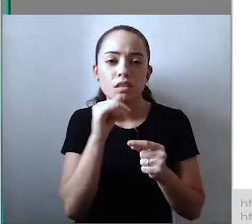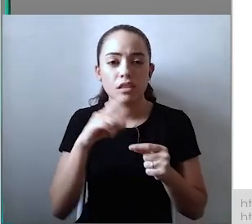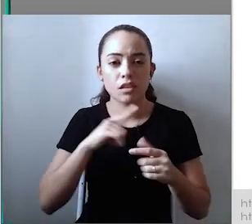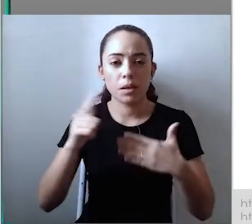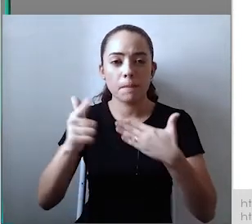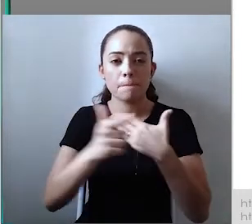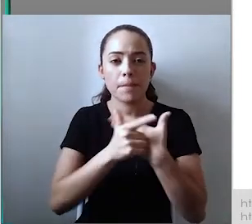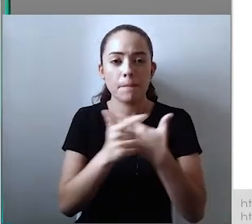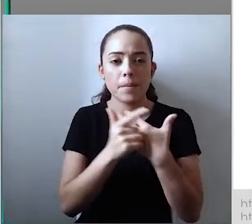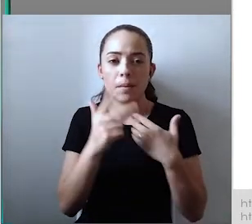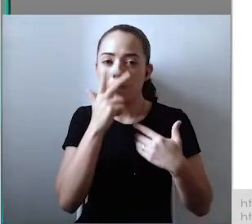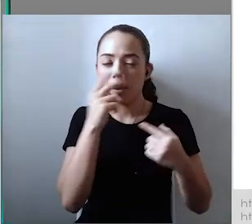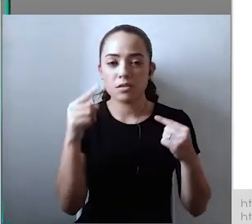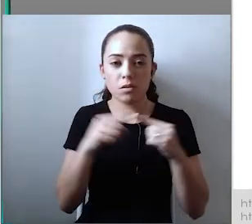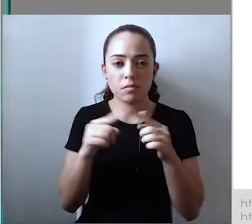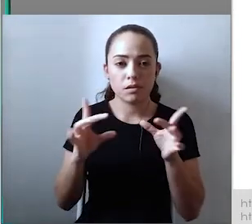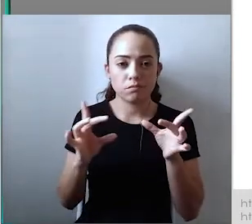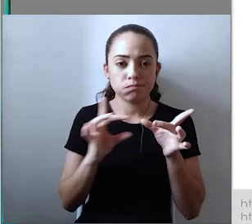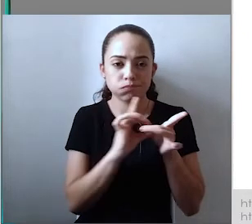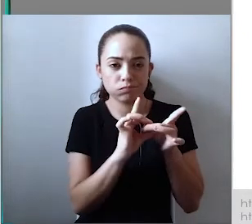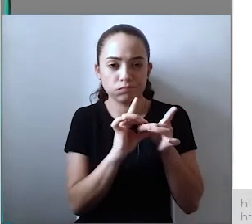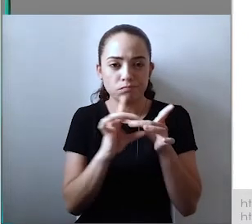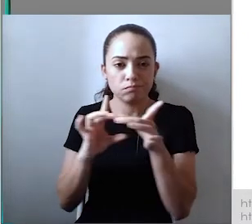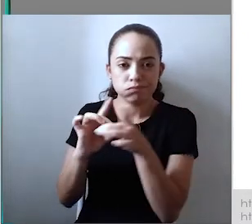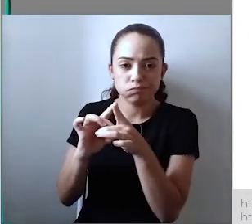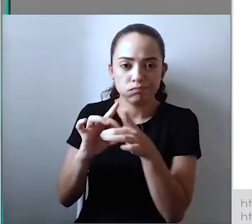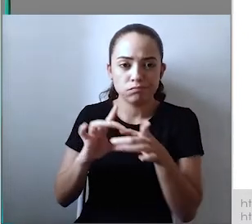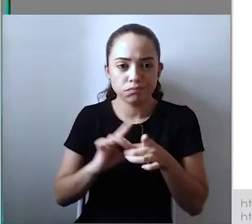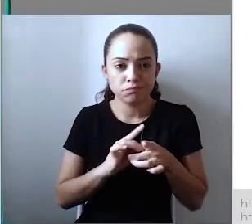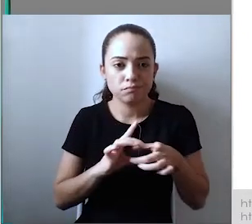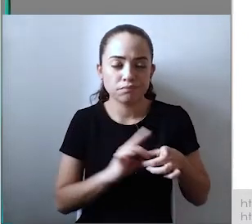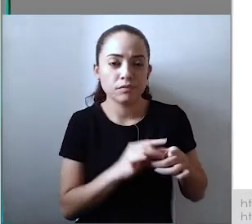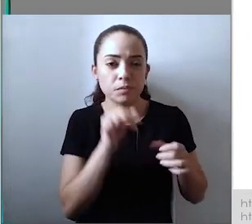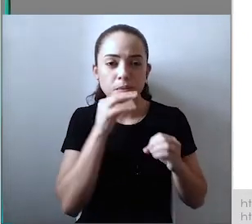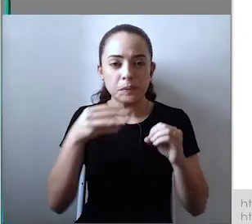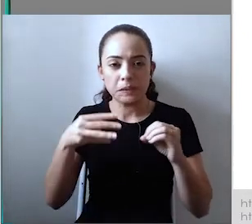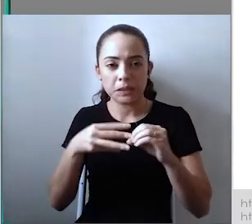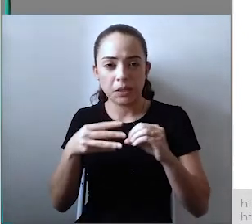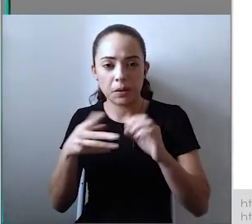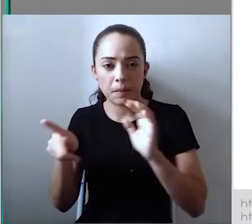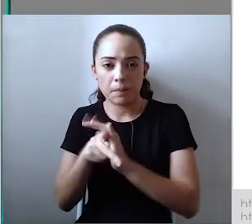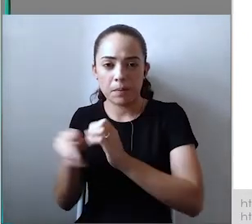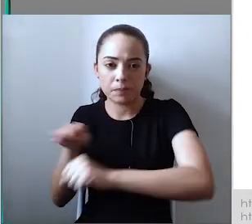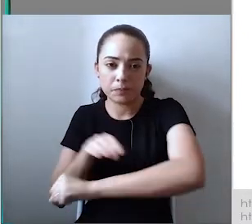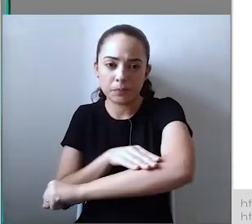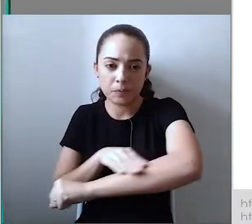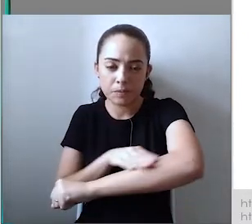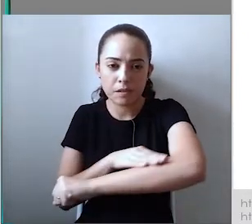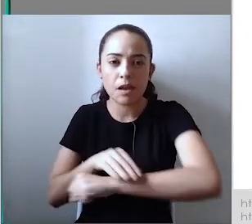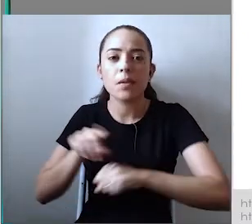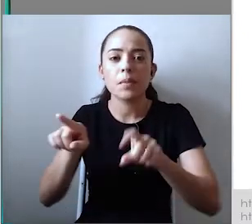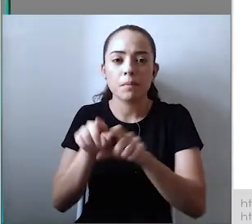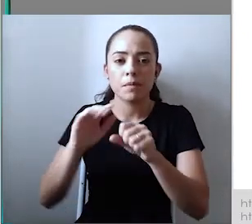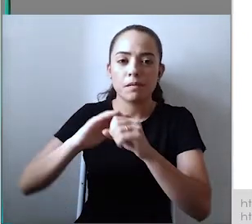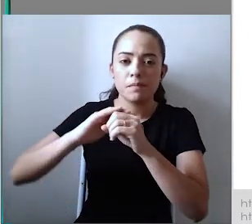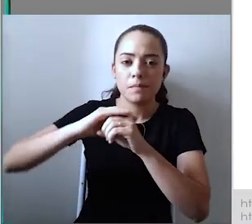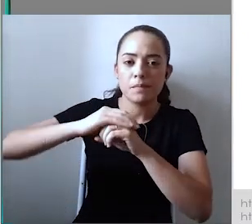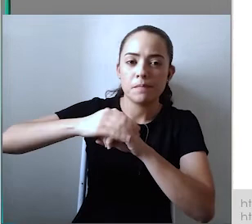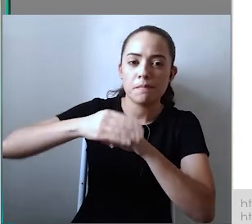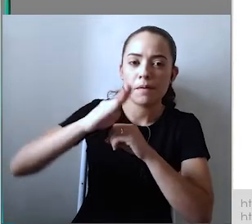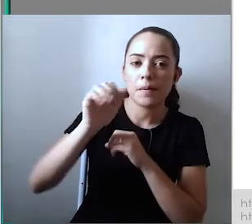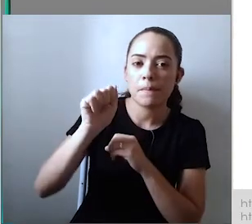vasolaterais desempenham função de conectividade com a região de suporte das células epiteliais, que é determinada pela membrana